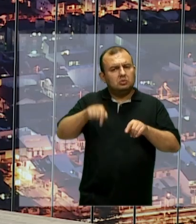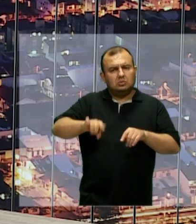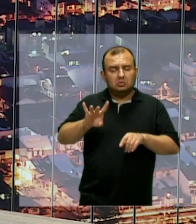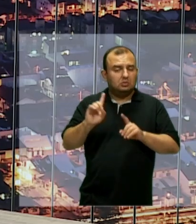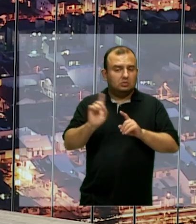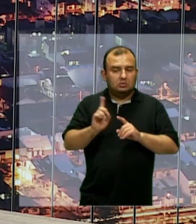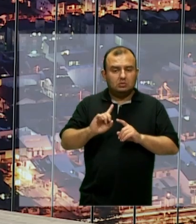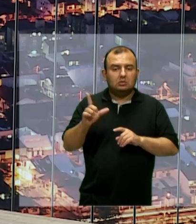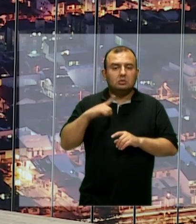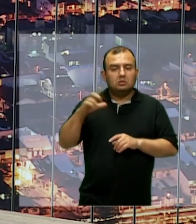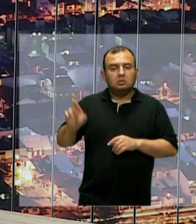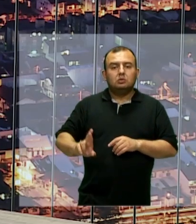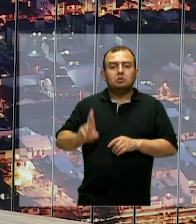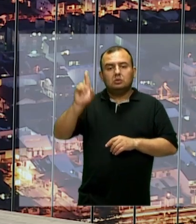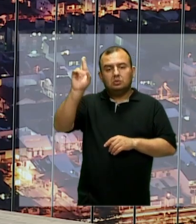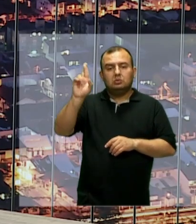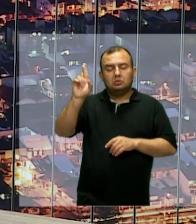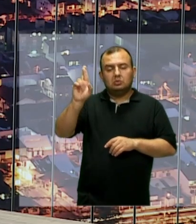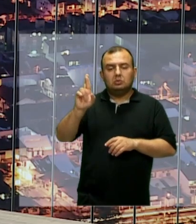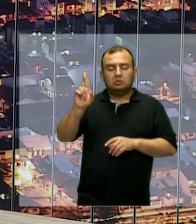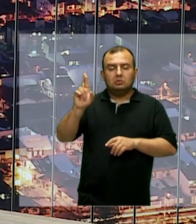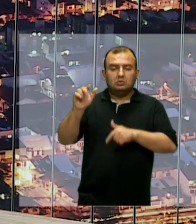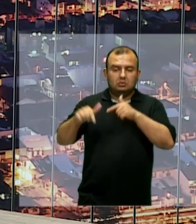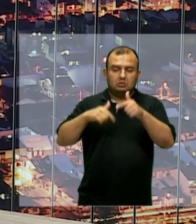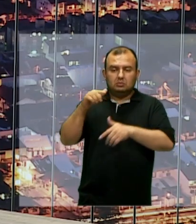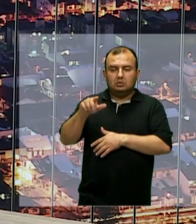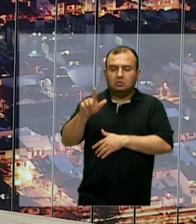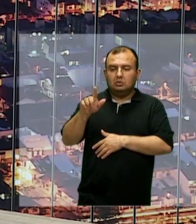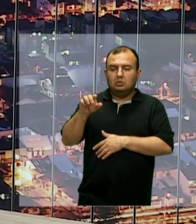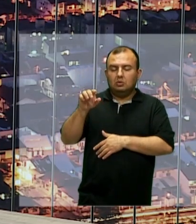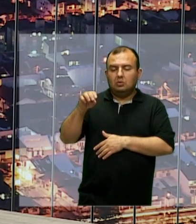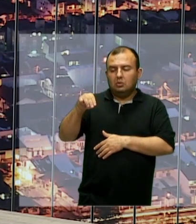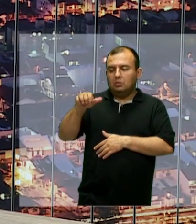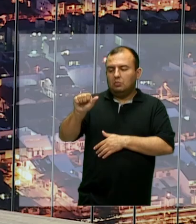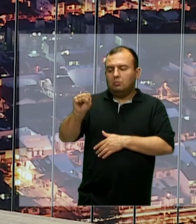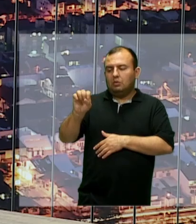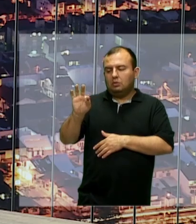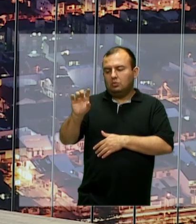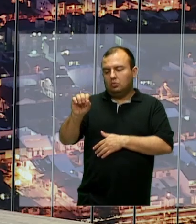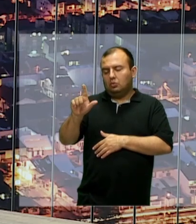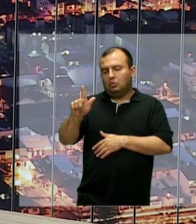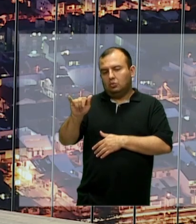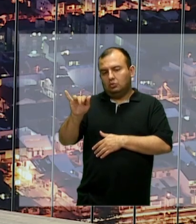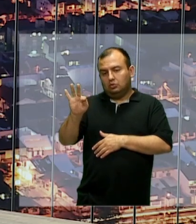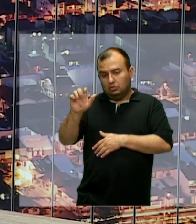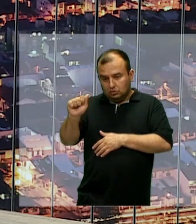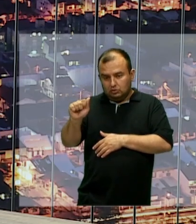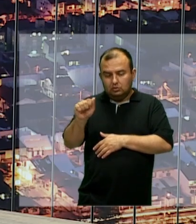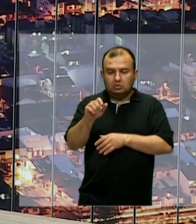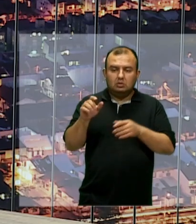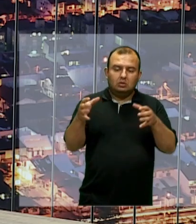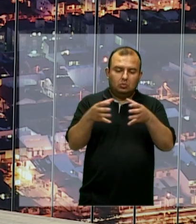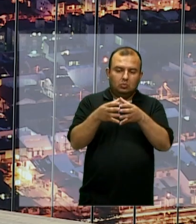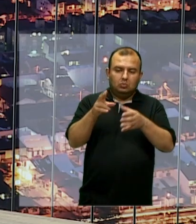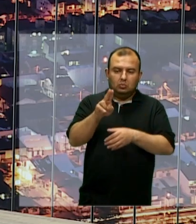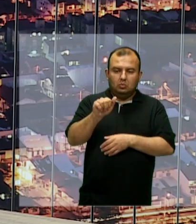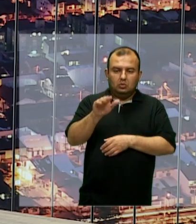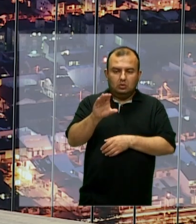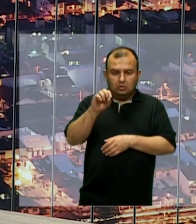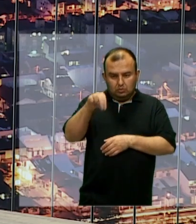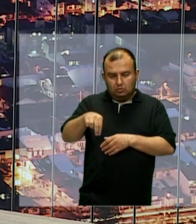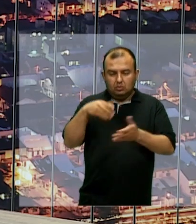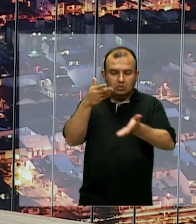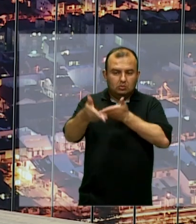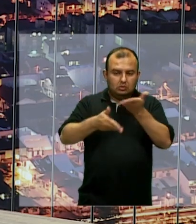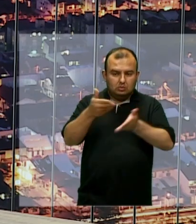ele ainda é o chefe do Serviço de Mastologia da UNACOM, que é a Unidade de Alta Complexidade em Tratamento de